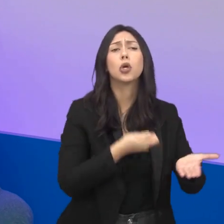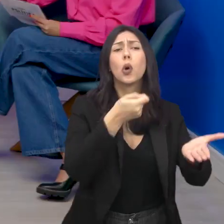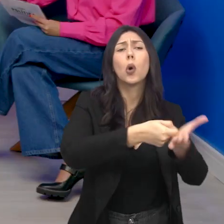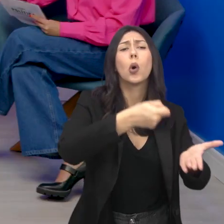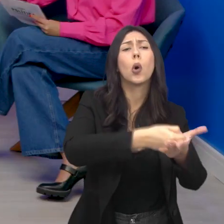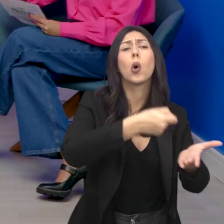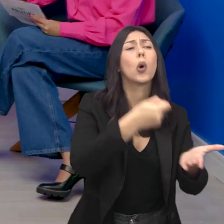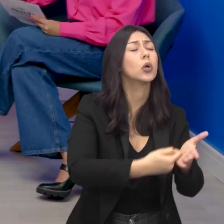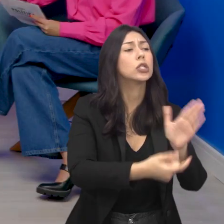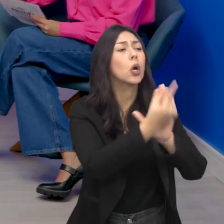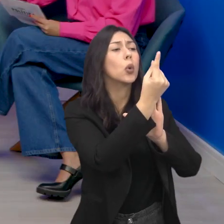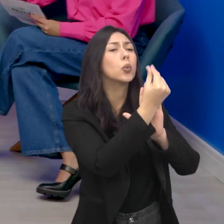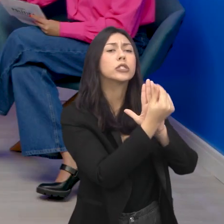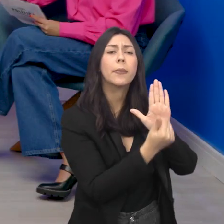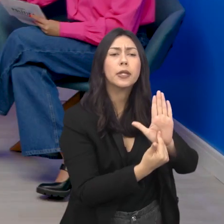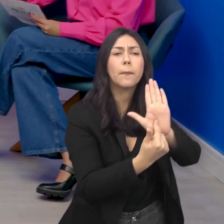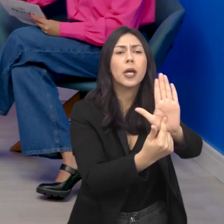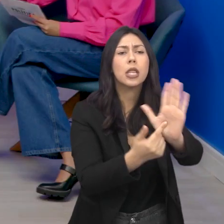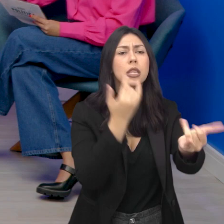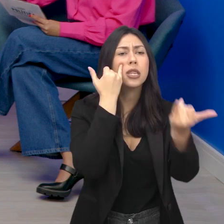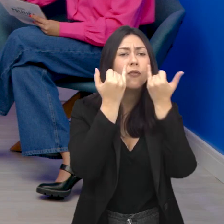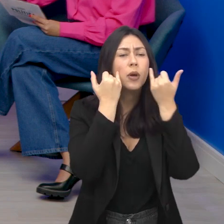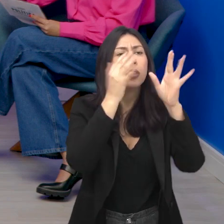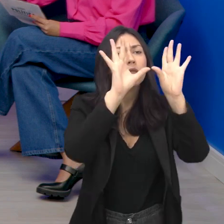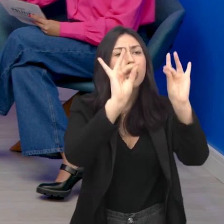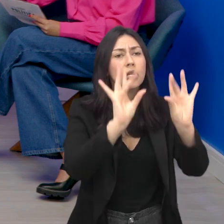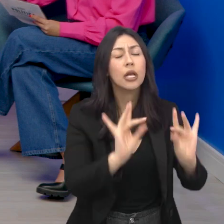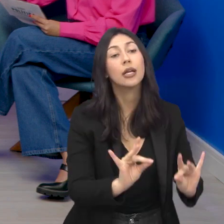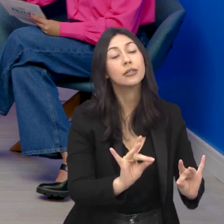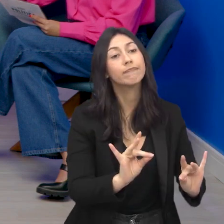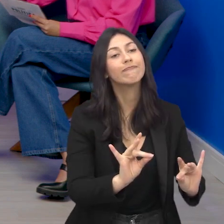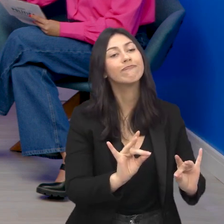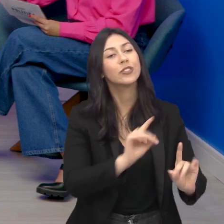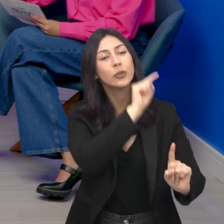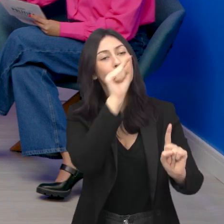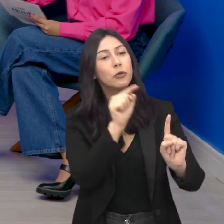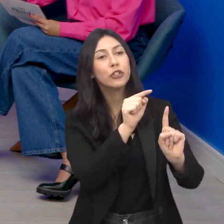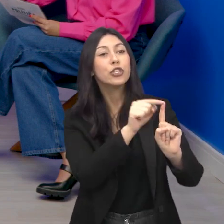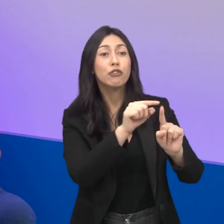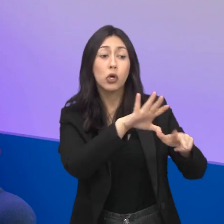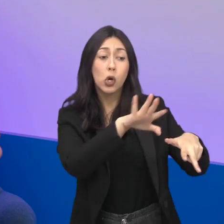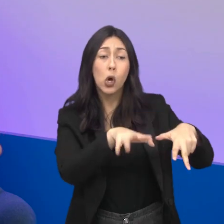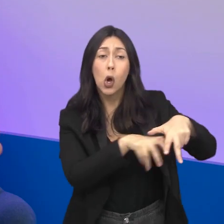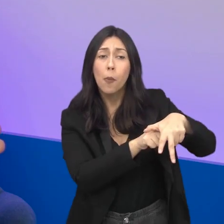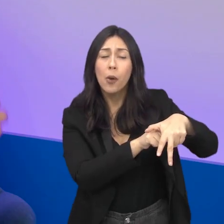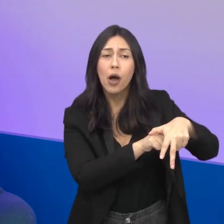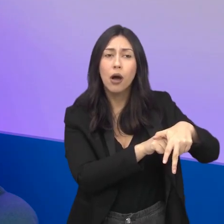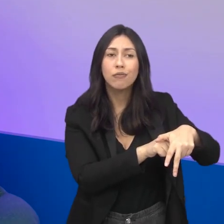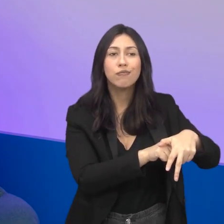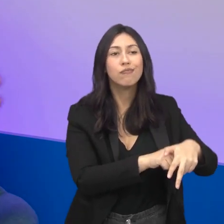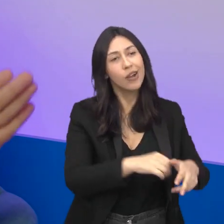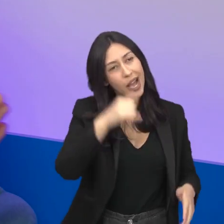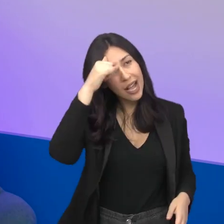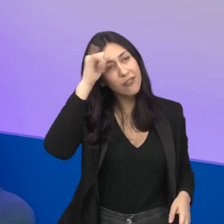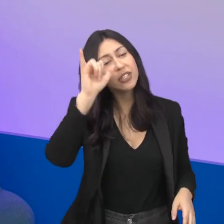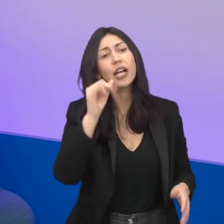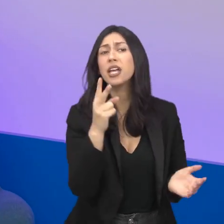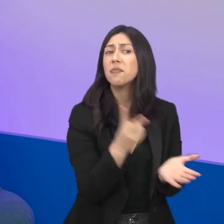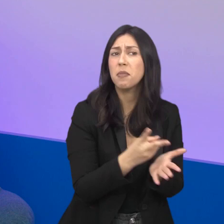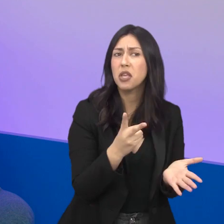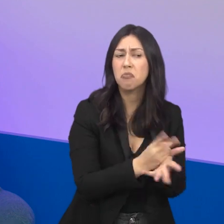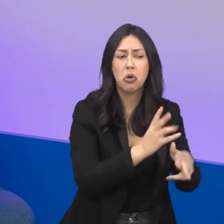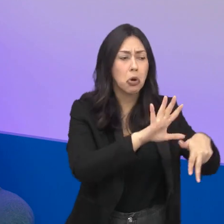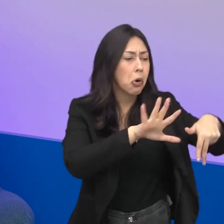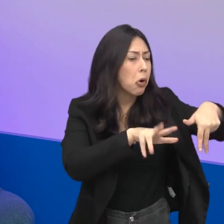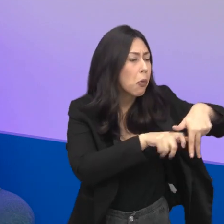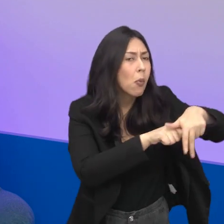por orçamento, por transparência no orçamento, é justamente para combater os malfeitos. E mesmo que não haja malfeitos,